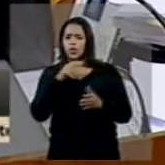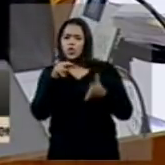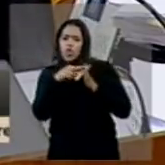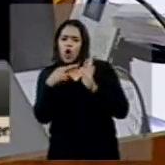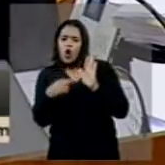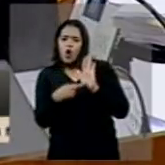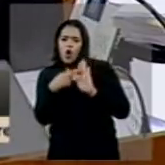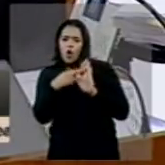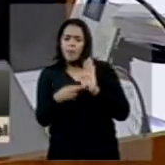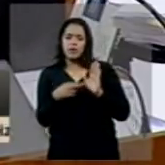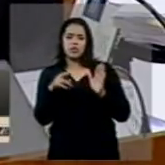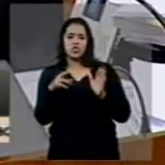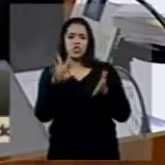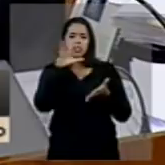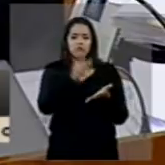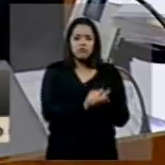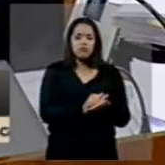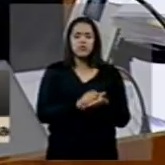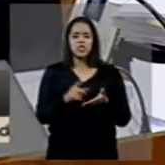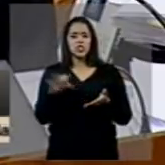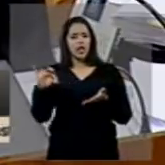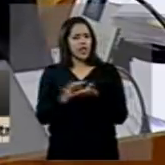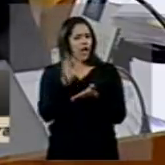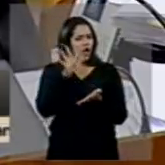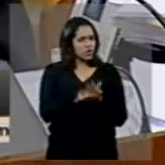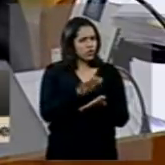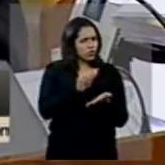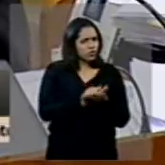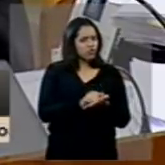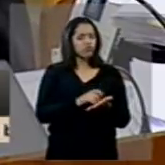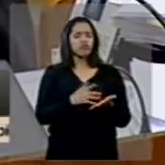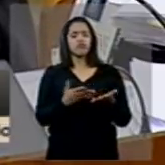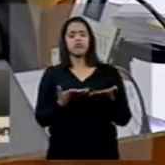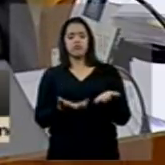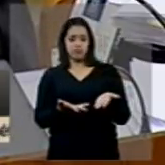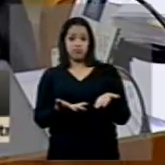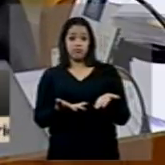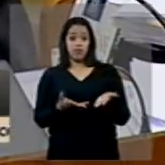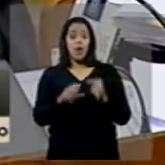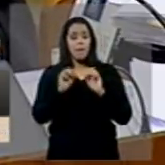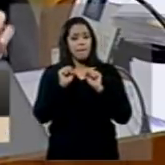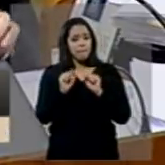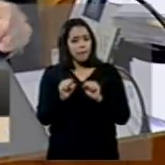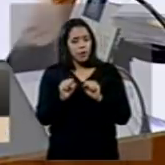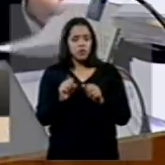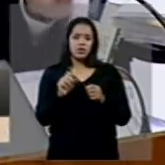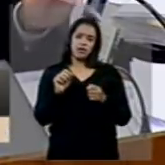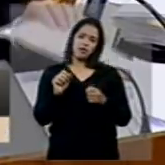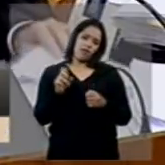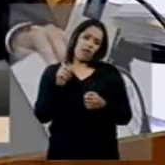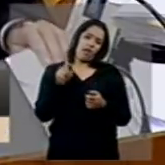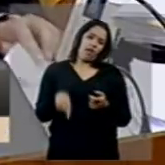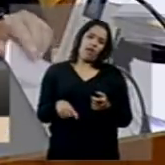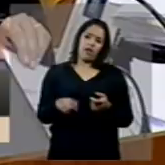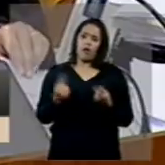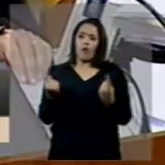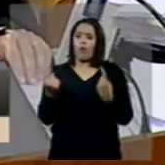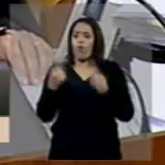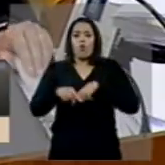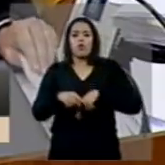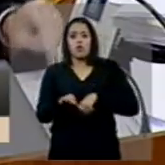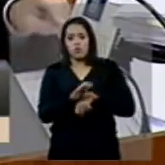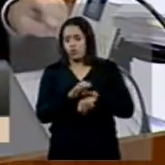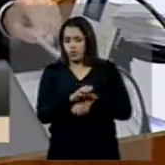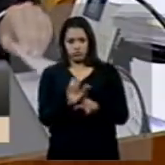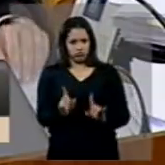e de realistamento, que é exatamente o recadastramento, possam ser consideradas inconstitucionais.